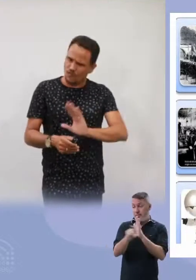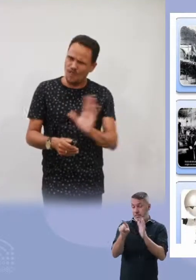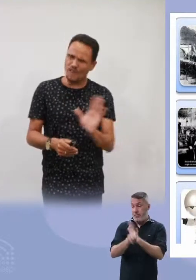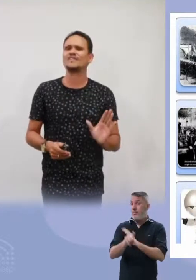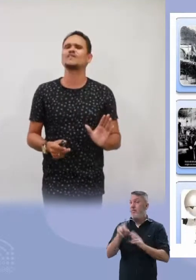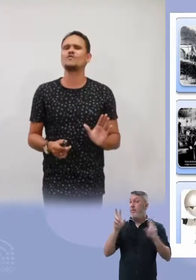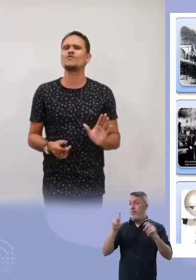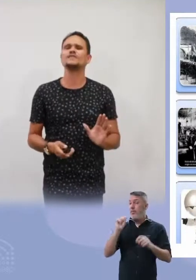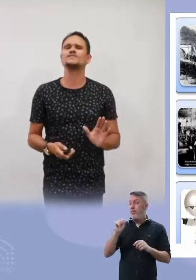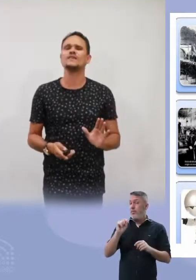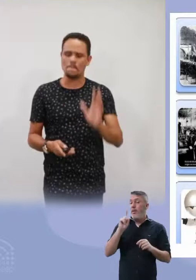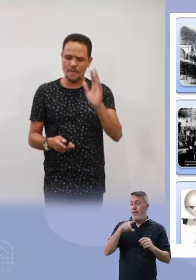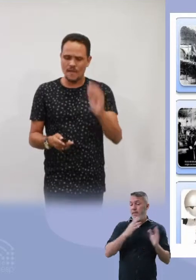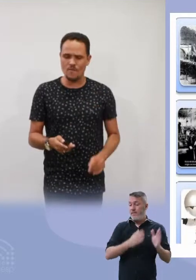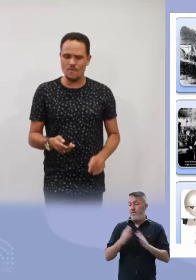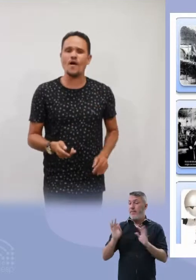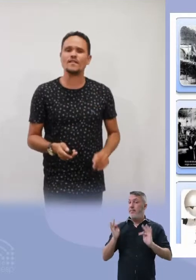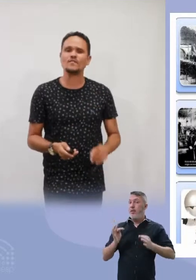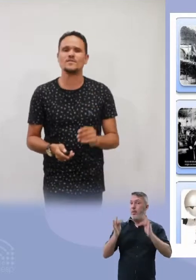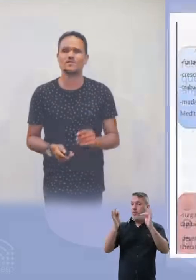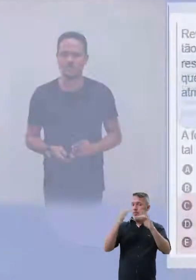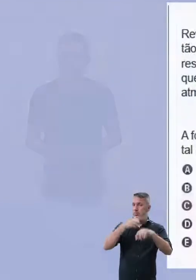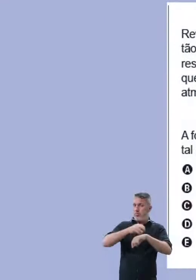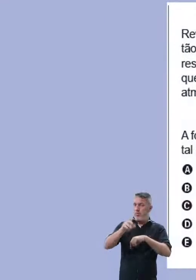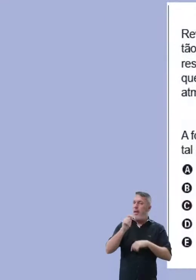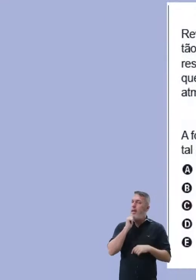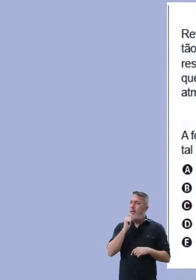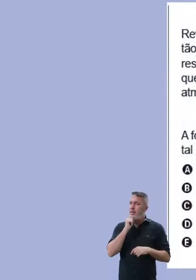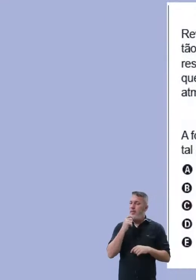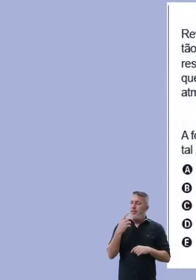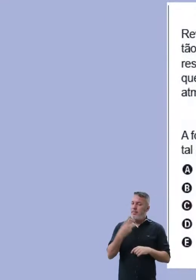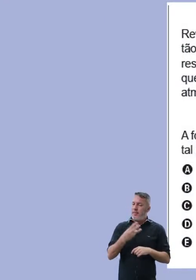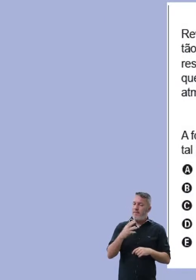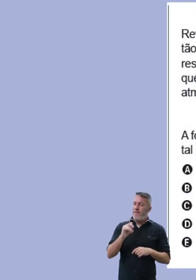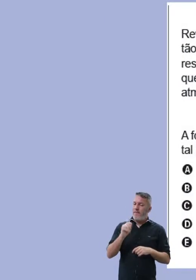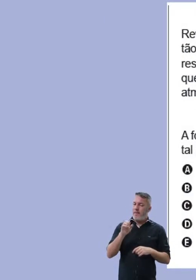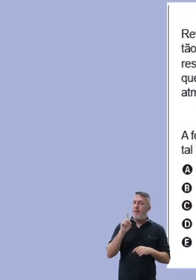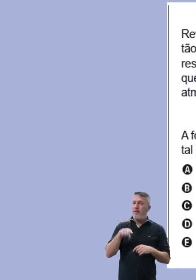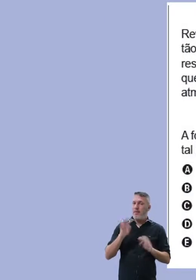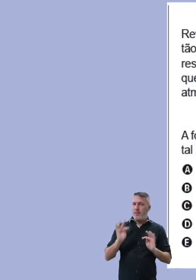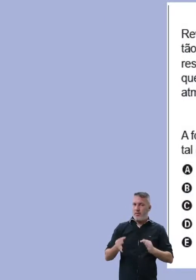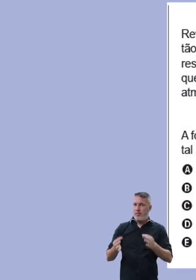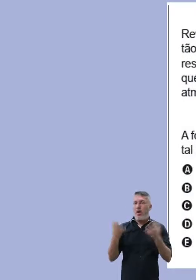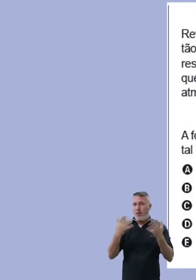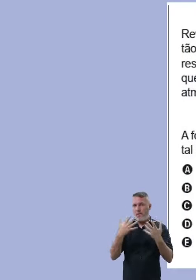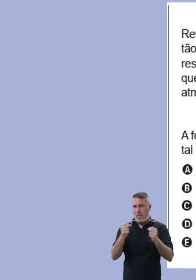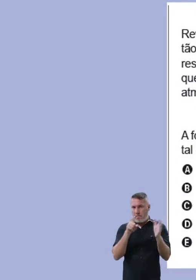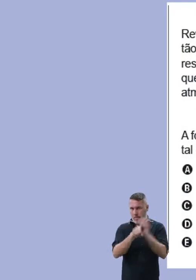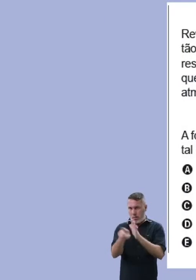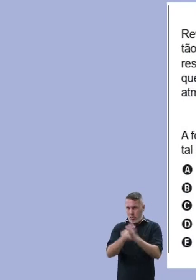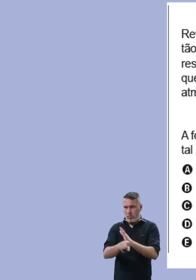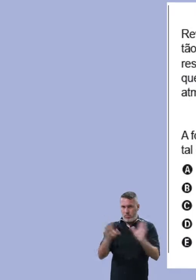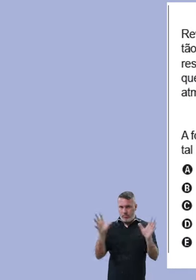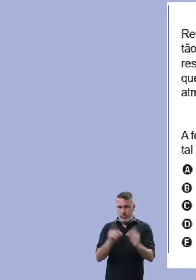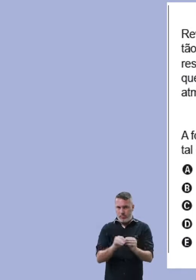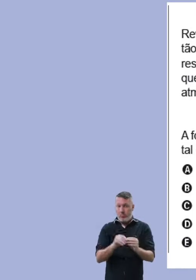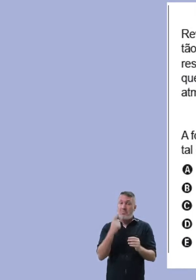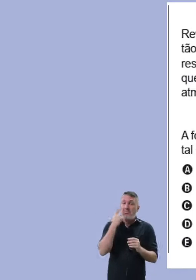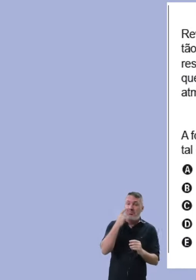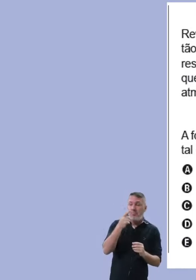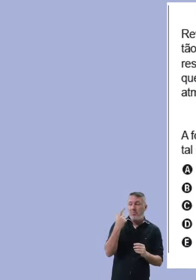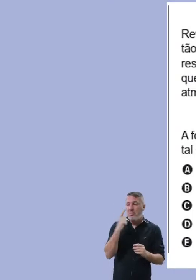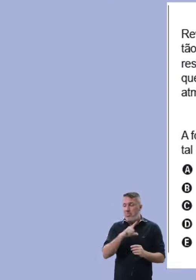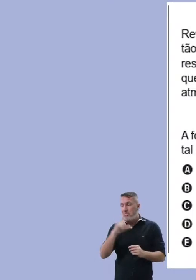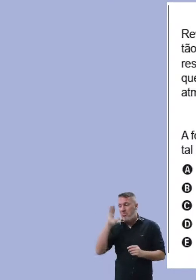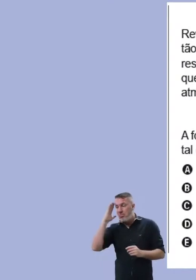tá? Então vai ficar tranquilo para você. Vamos agora então para nossas questõezinhas? Para ver se a gente aprendeu alguma coisa. Vamos lá? Terminando aí nossa